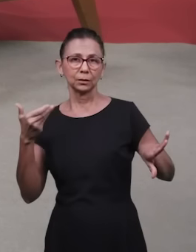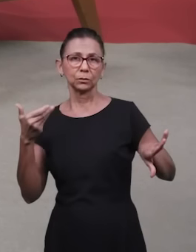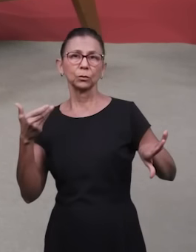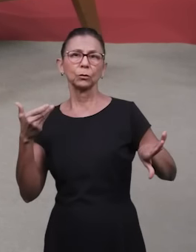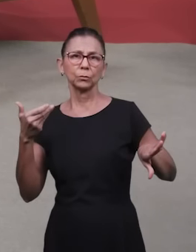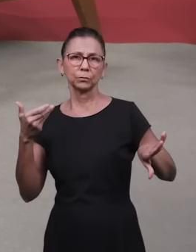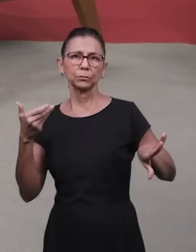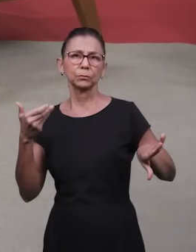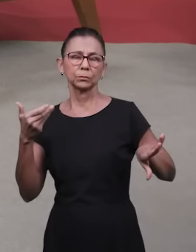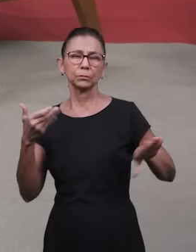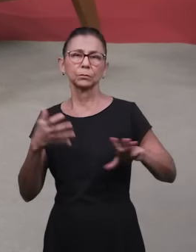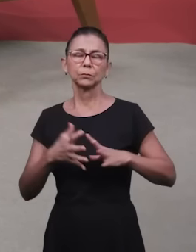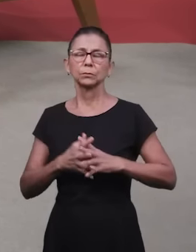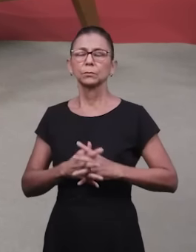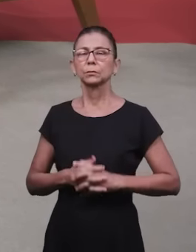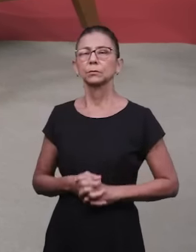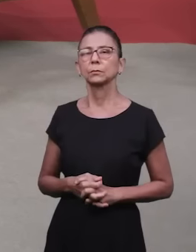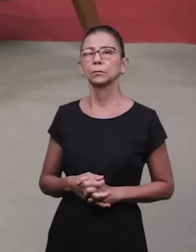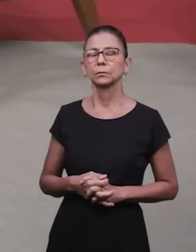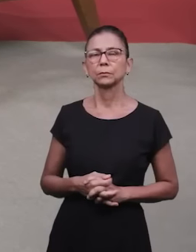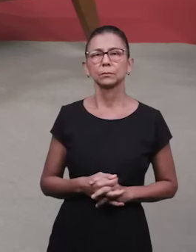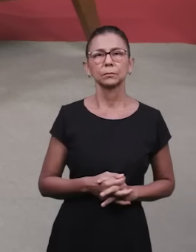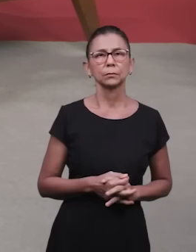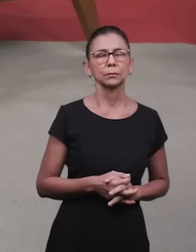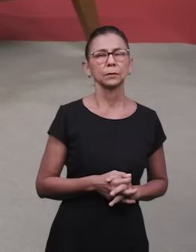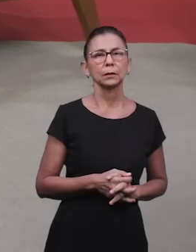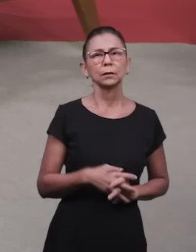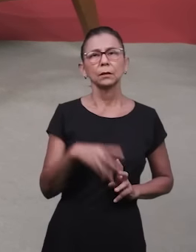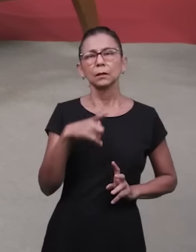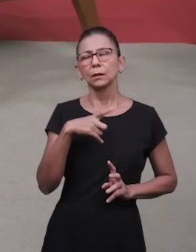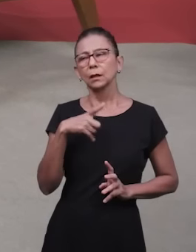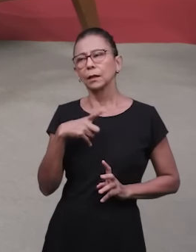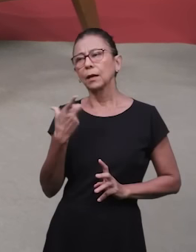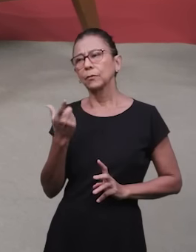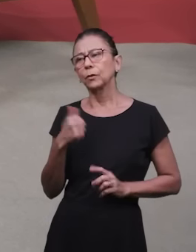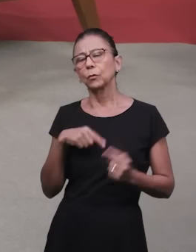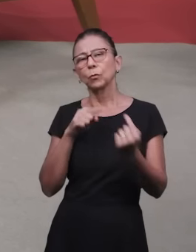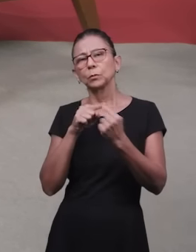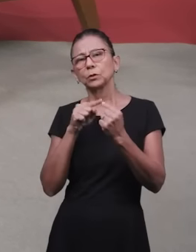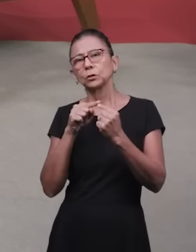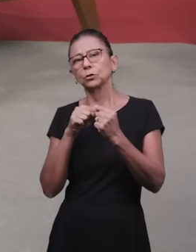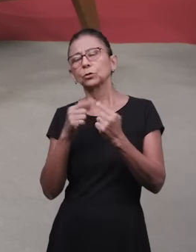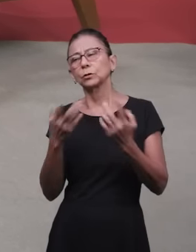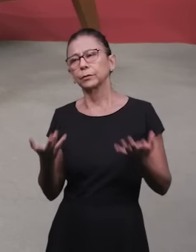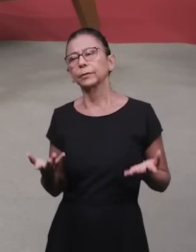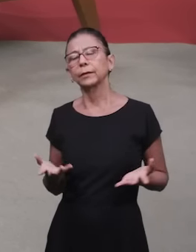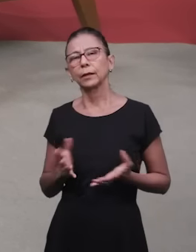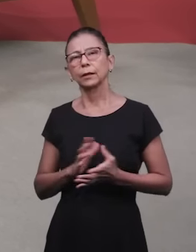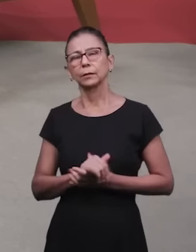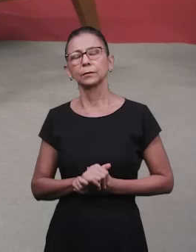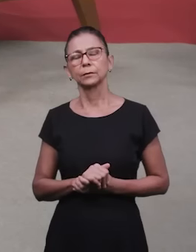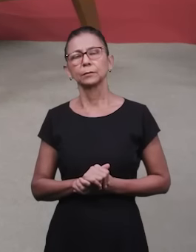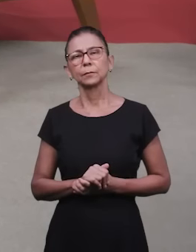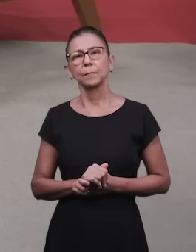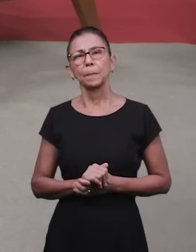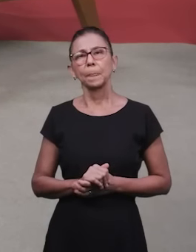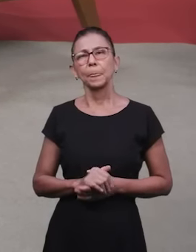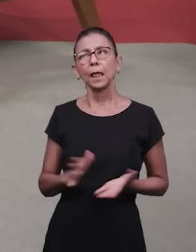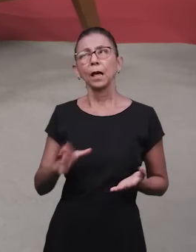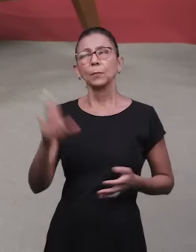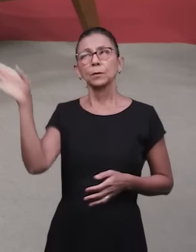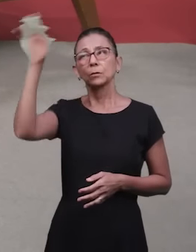Então, não foi por acaso. Ah, foi por acaso que um grupinho foi despertado para batismo com o Espírito Santo,